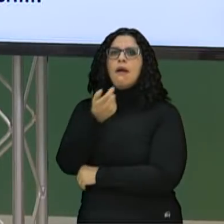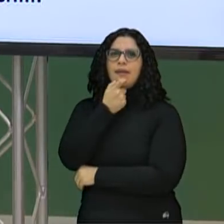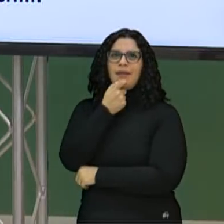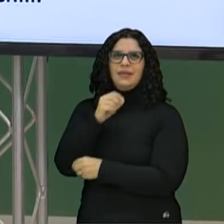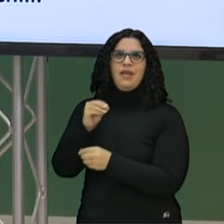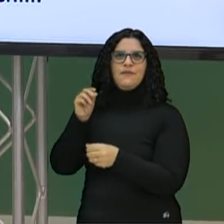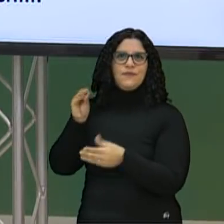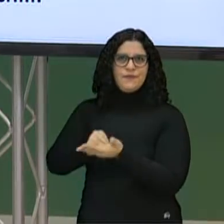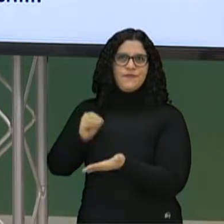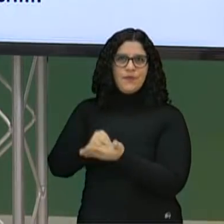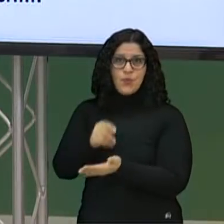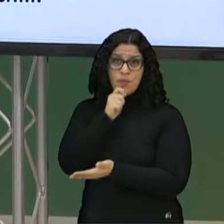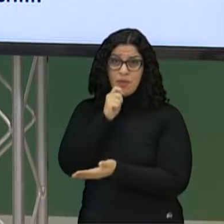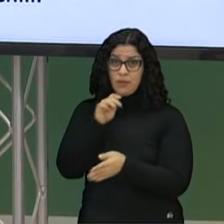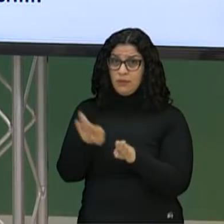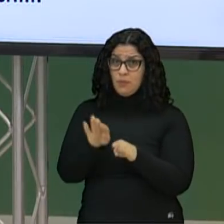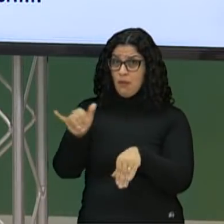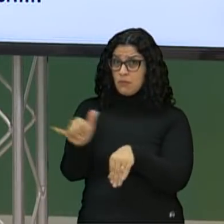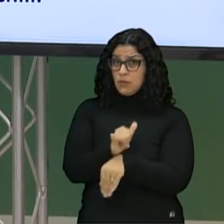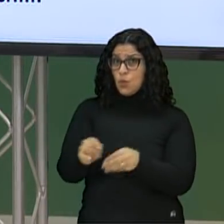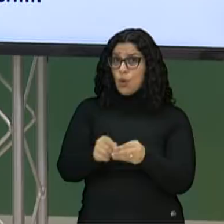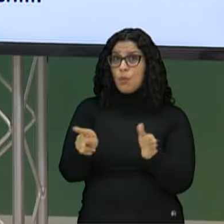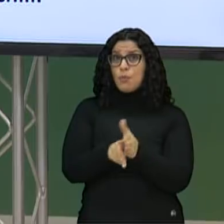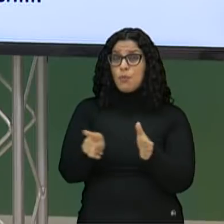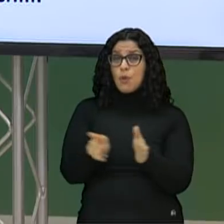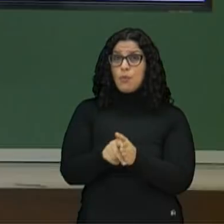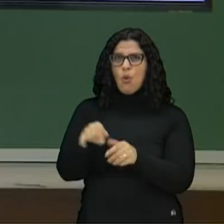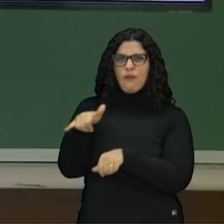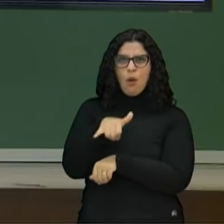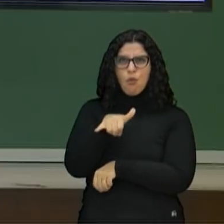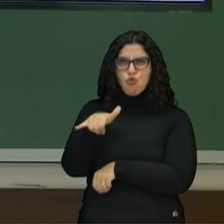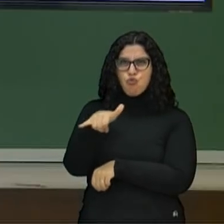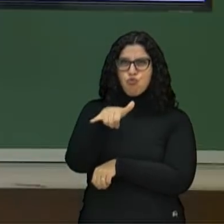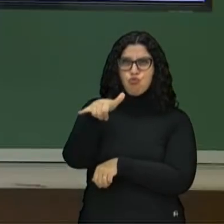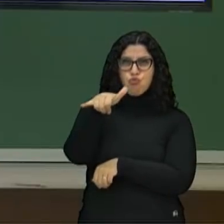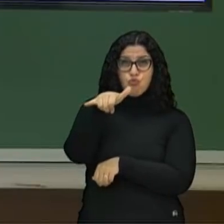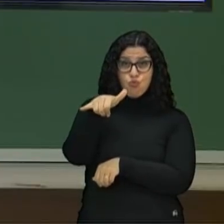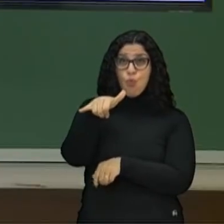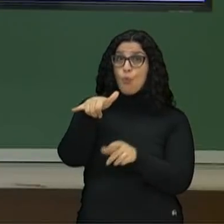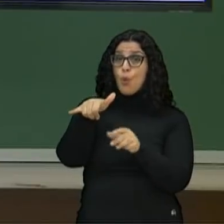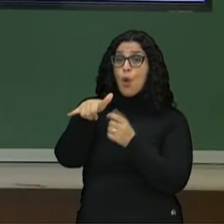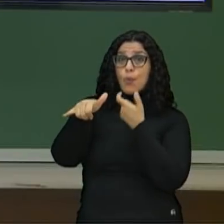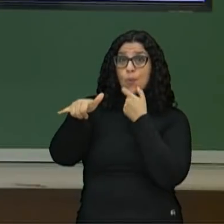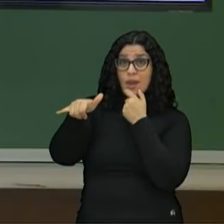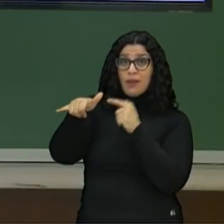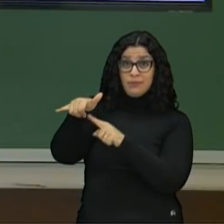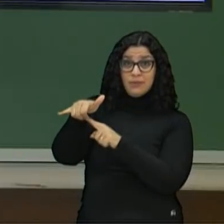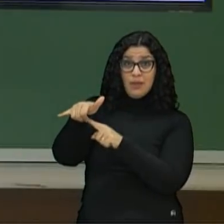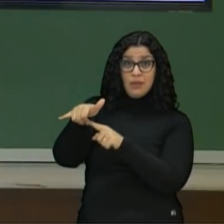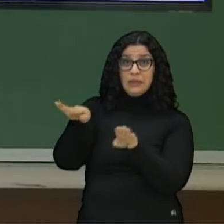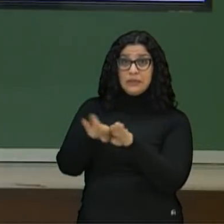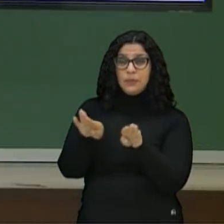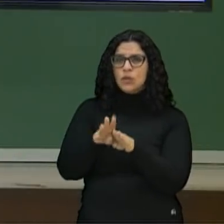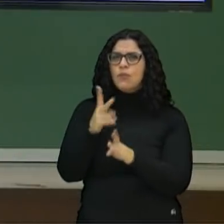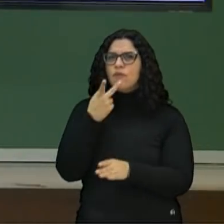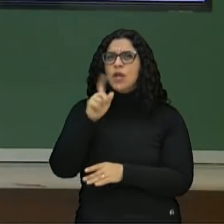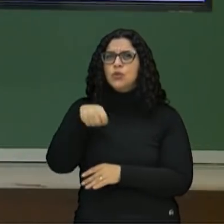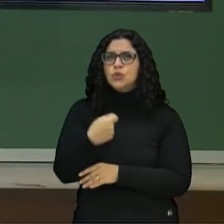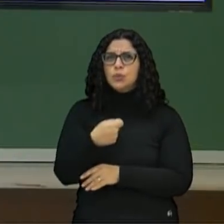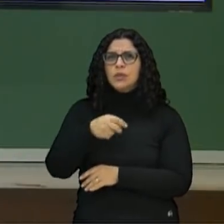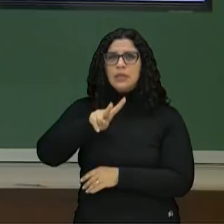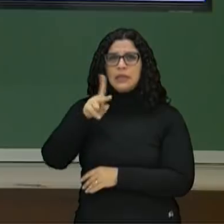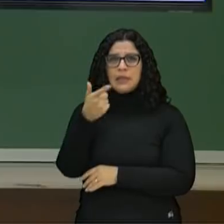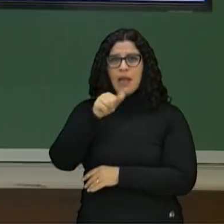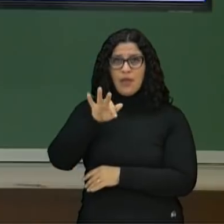Inglaterra. Então, para cima da Inglaterra. A Força Aérea Inglesa, a Real Força Aérea, nessa aula a gente vai chamar de